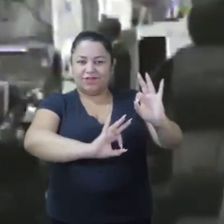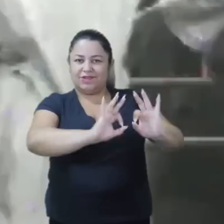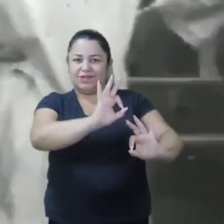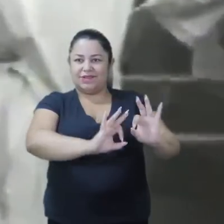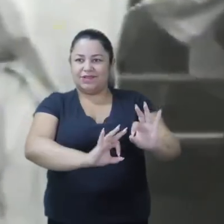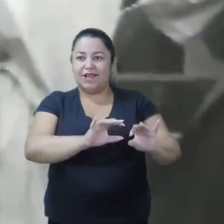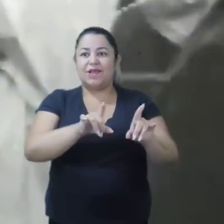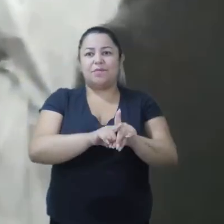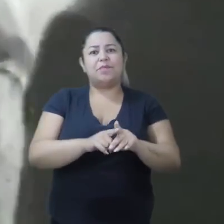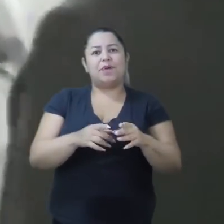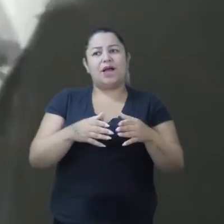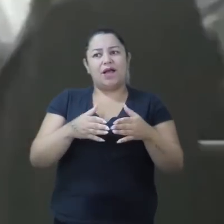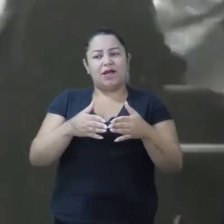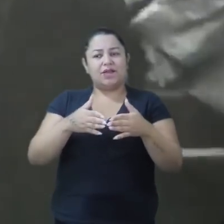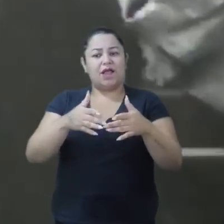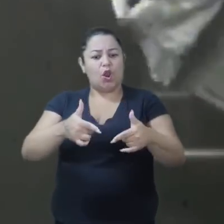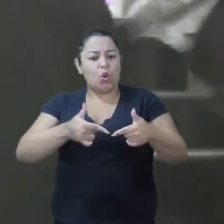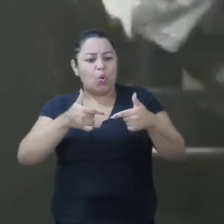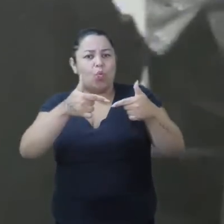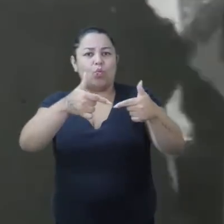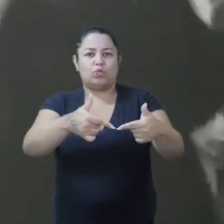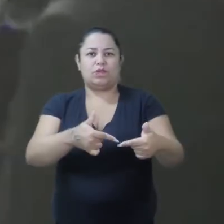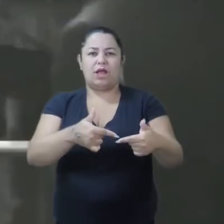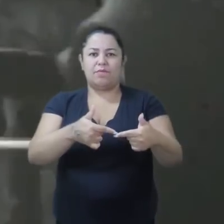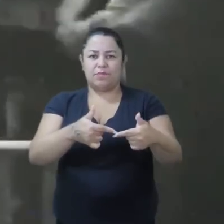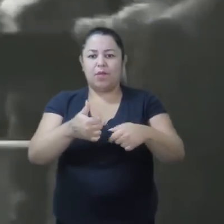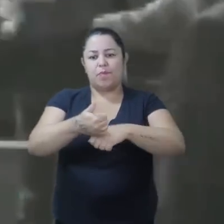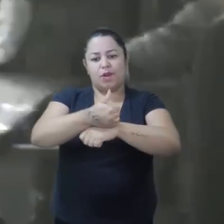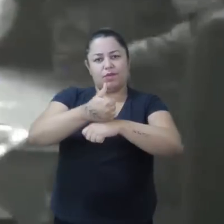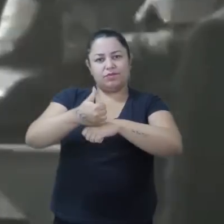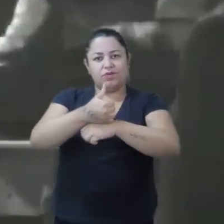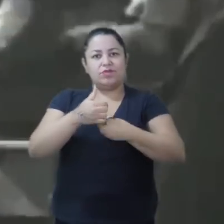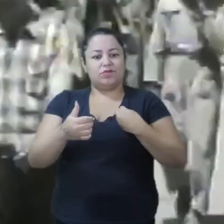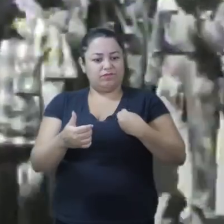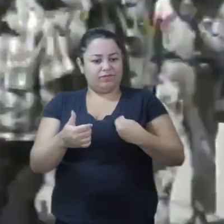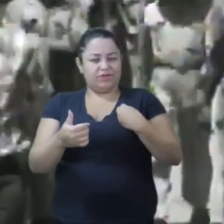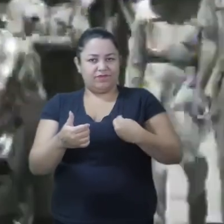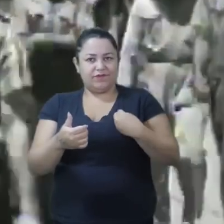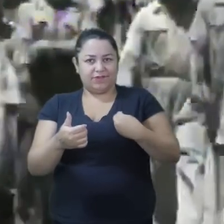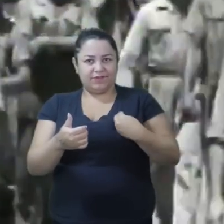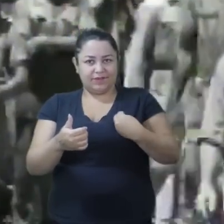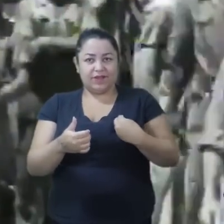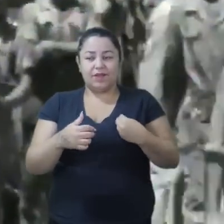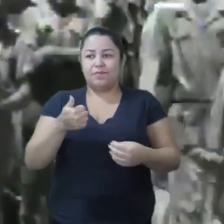para exigir melhores condições de vida. Em 1º de maio de